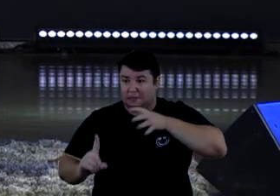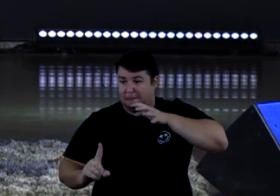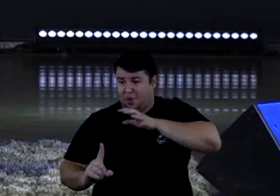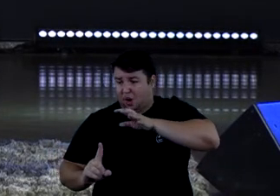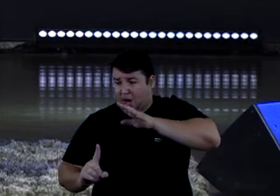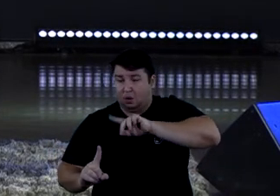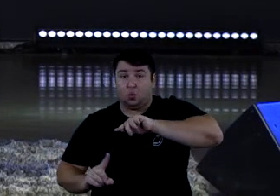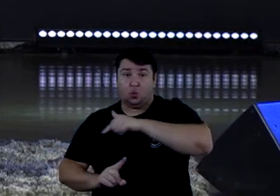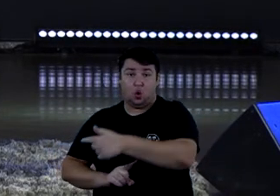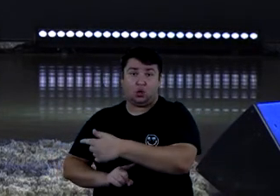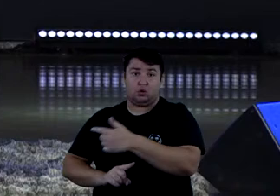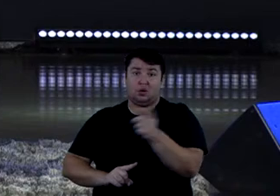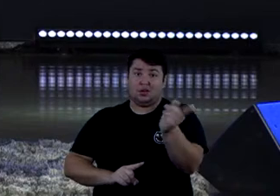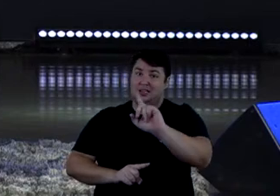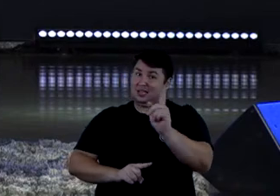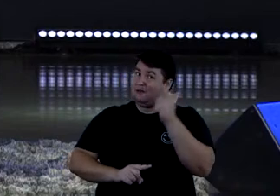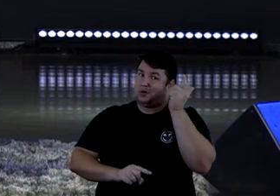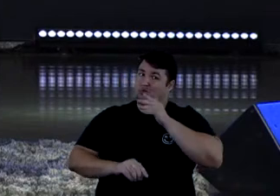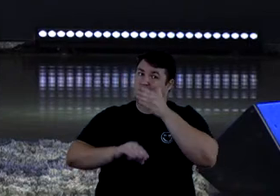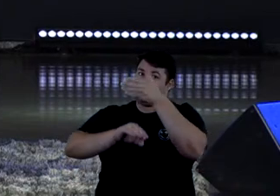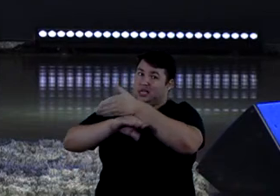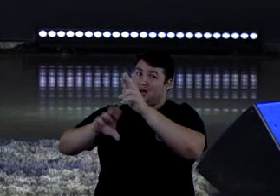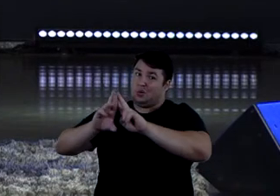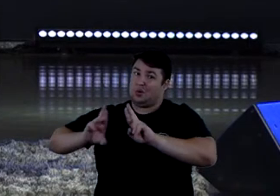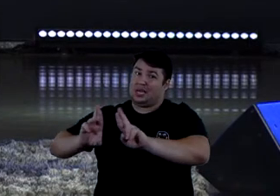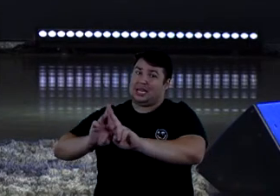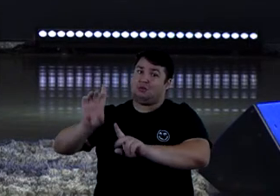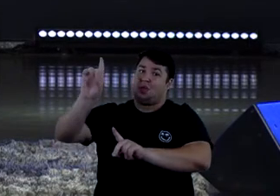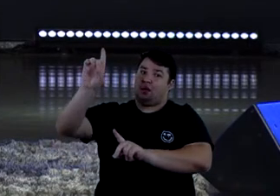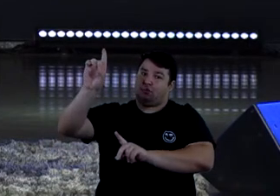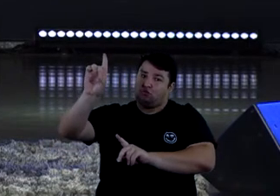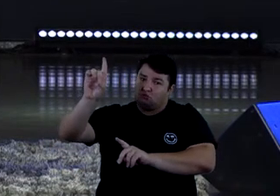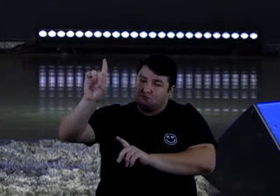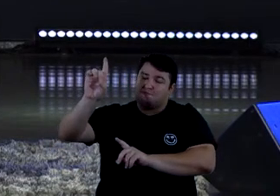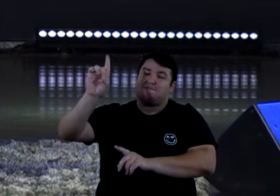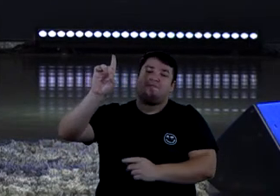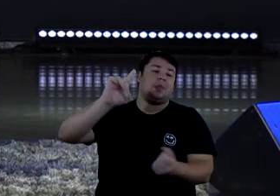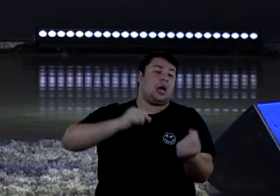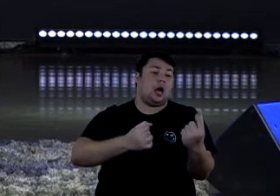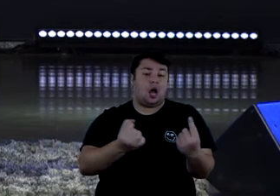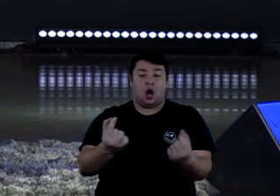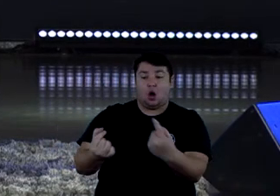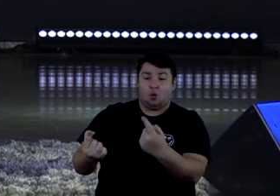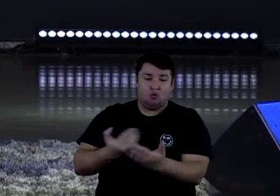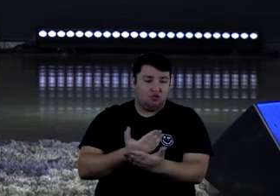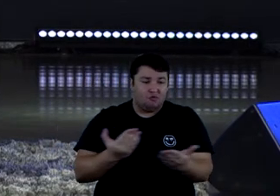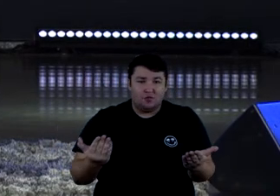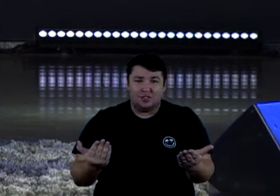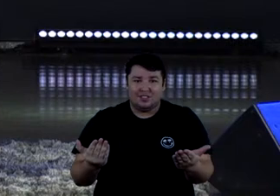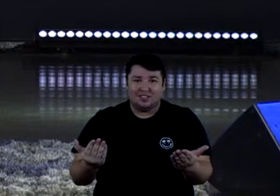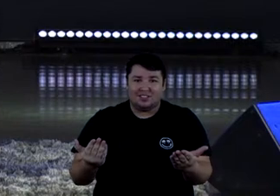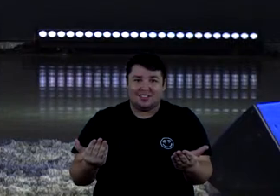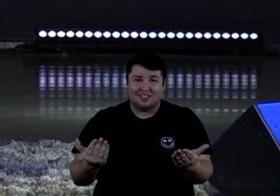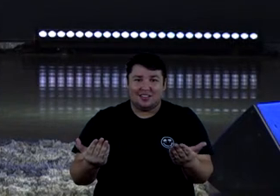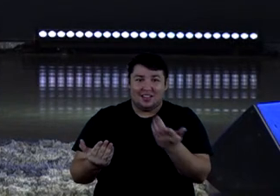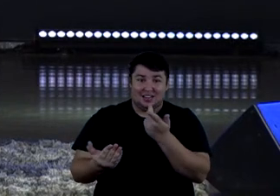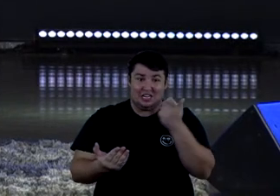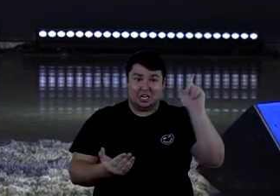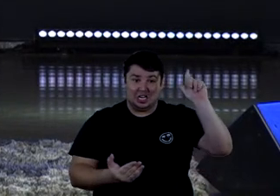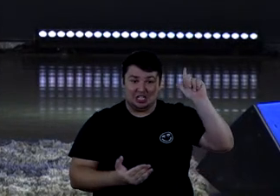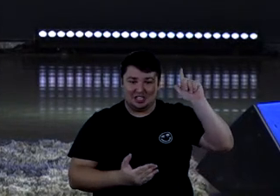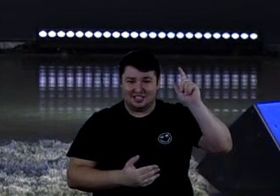outros, não herdarão o reino de Deus. Alguns de vocês, ele diz, eram